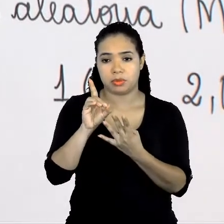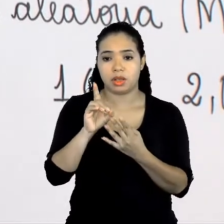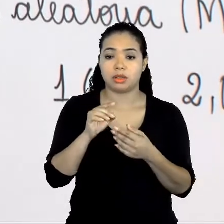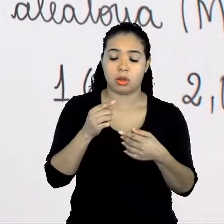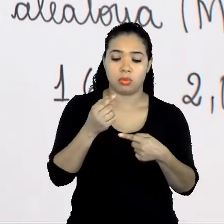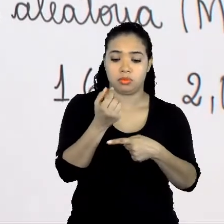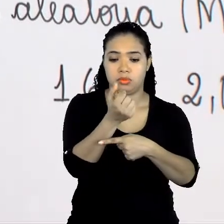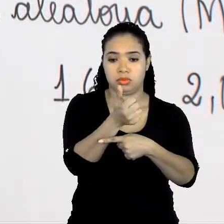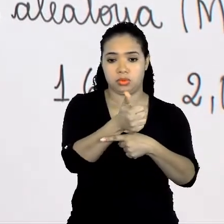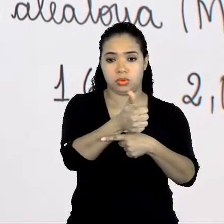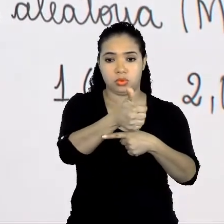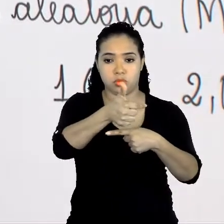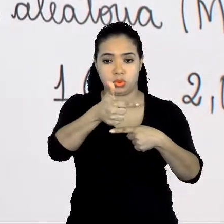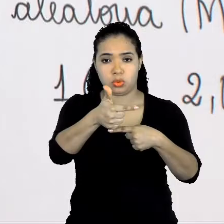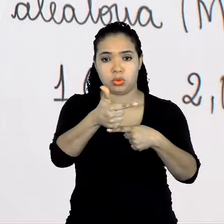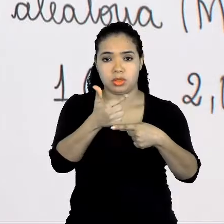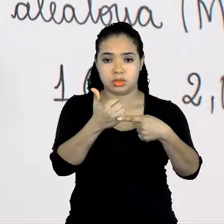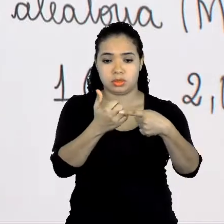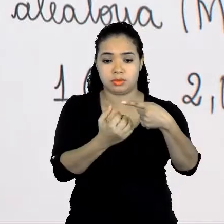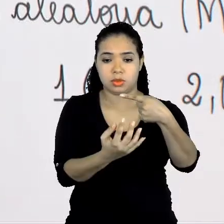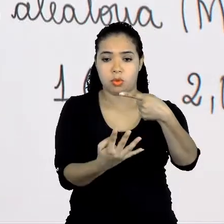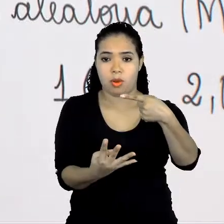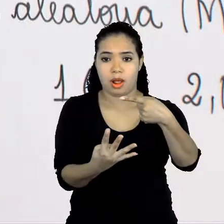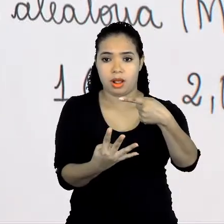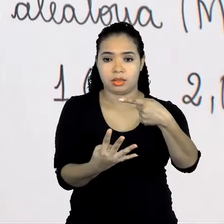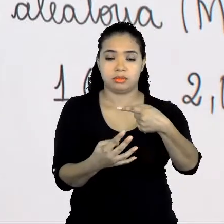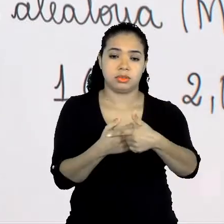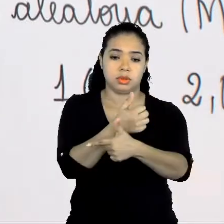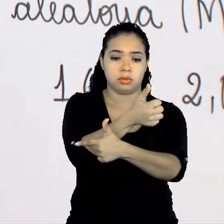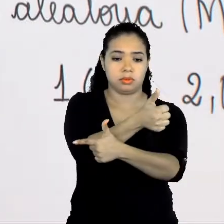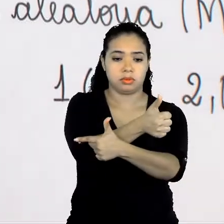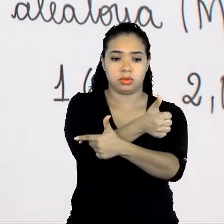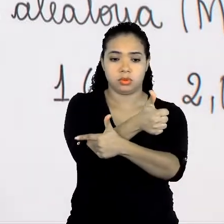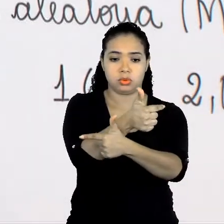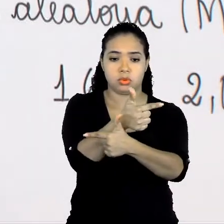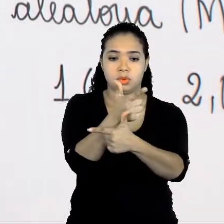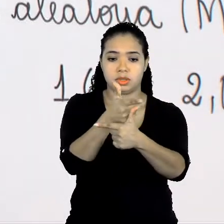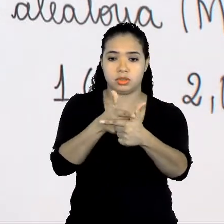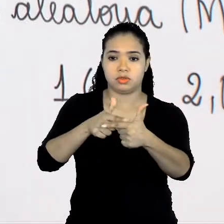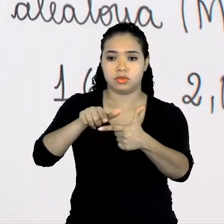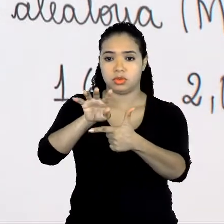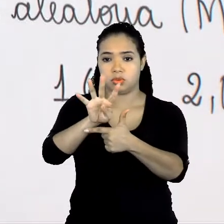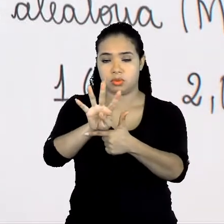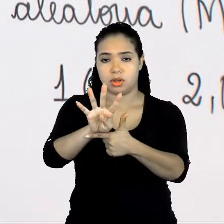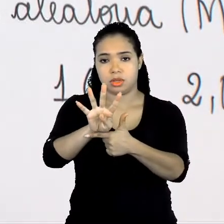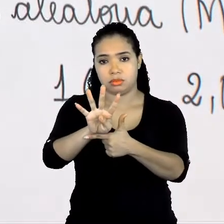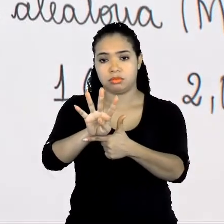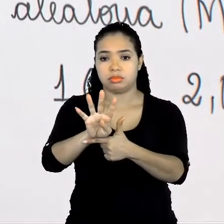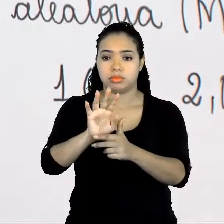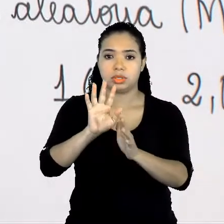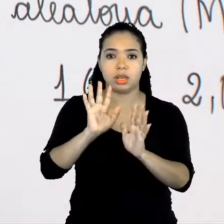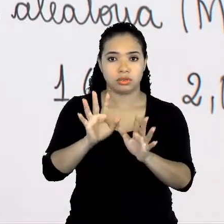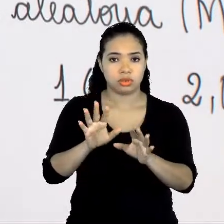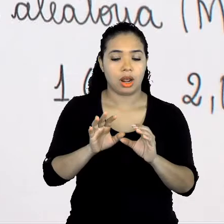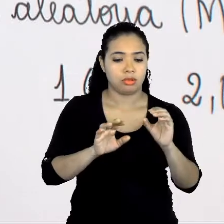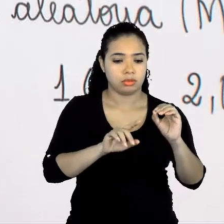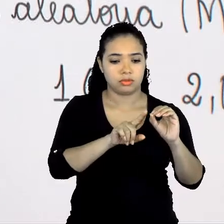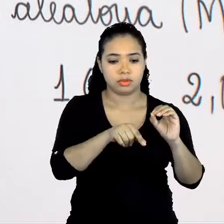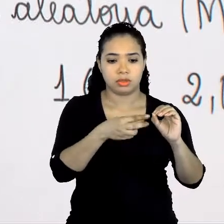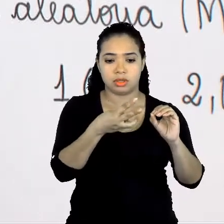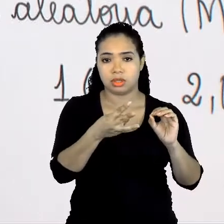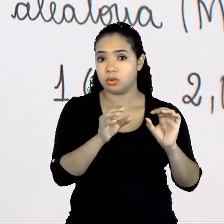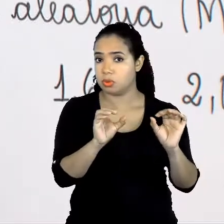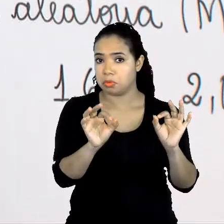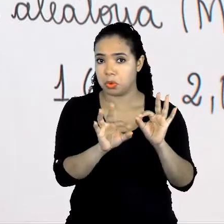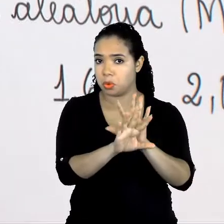dividir o numerador pelo denominador para eu ir achar esse número. Aqui eu tenho 3 décimos, já está em vírgula. Se eu